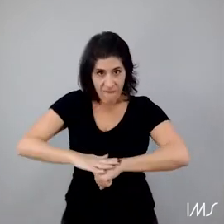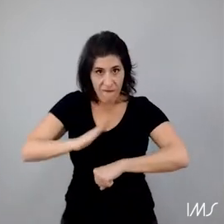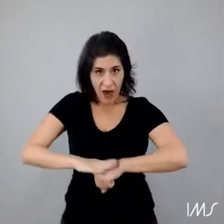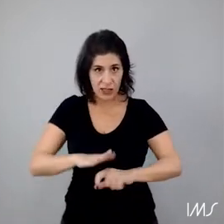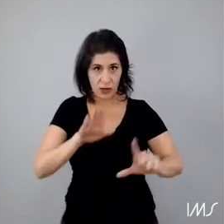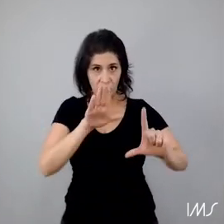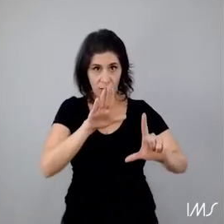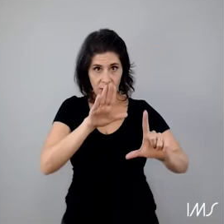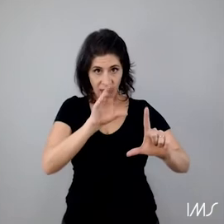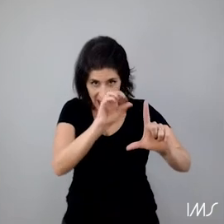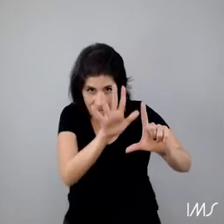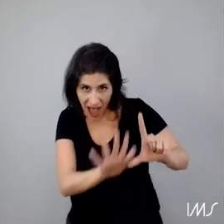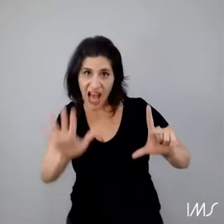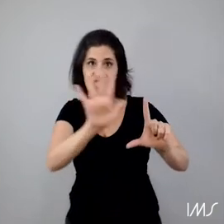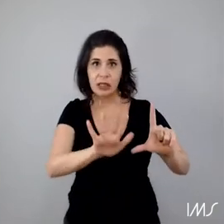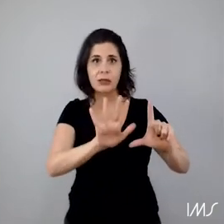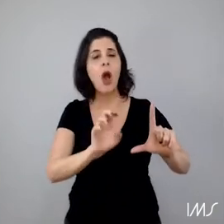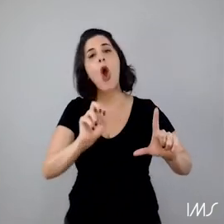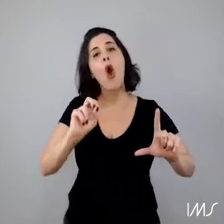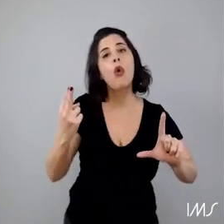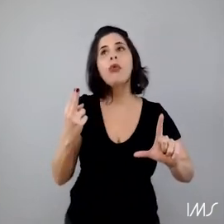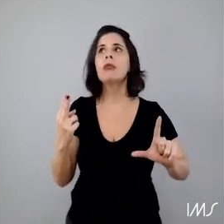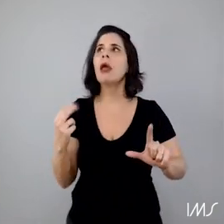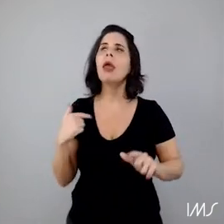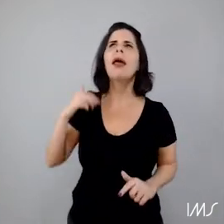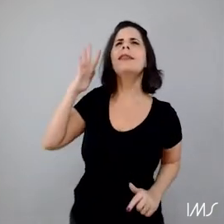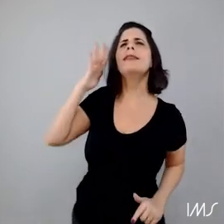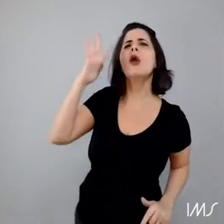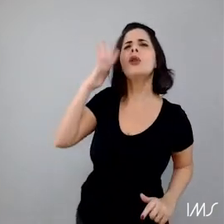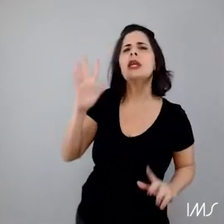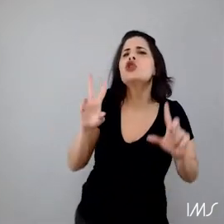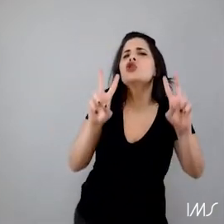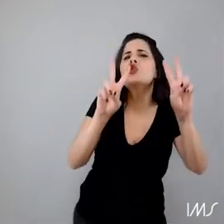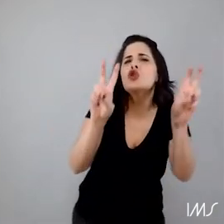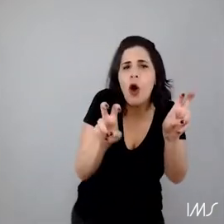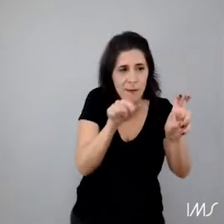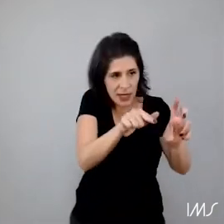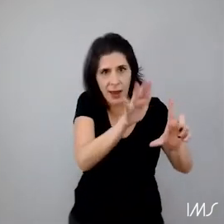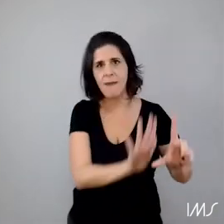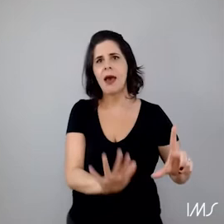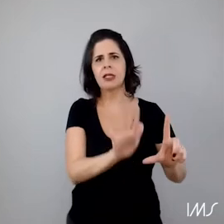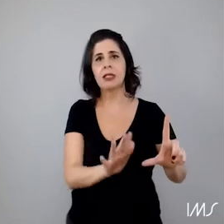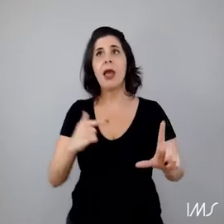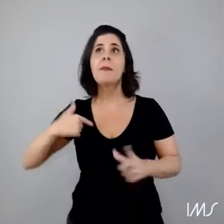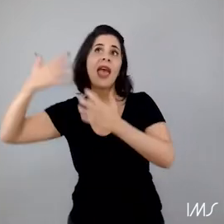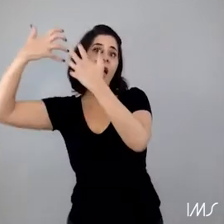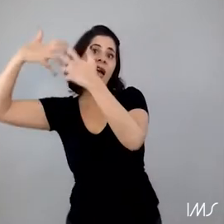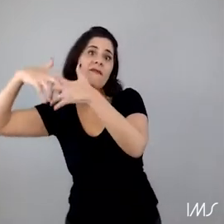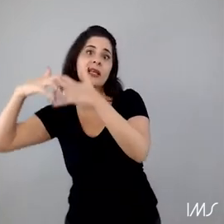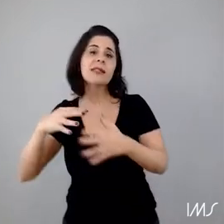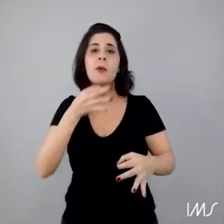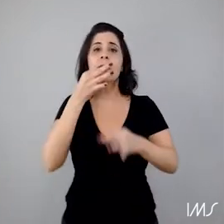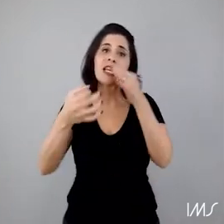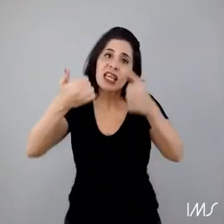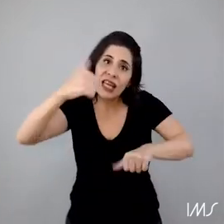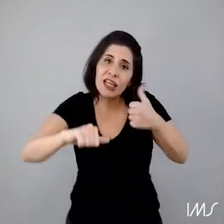imagens, como fotógrafa, e seja como produtora de teorias de imagens, das suas reflexões críticas